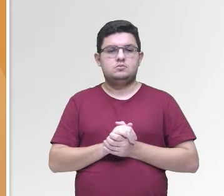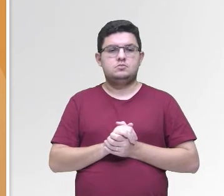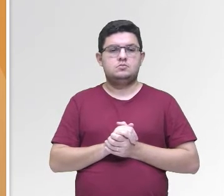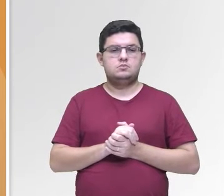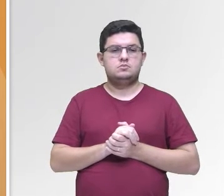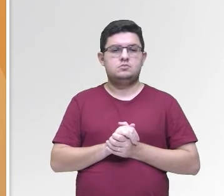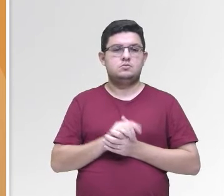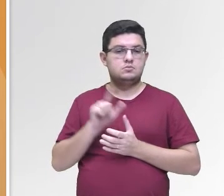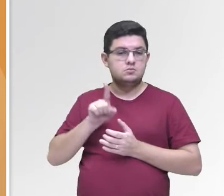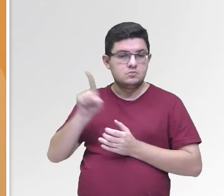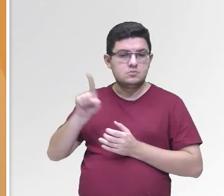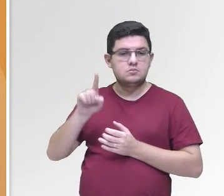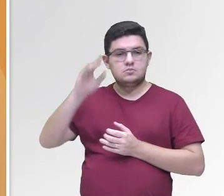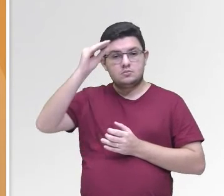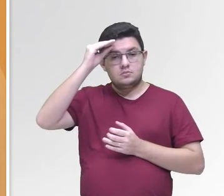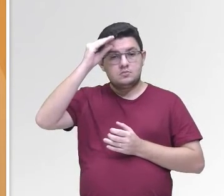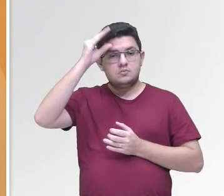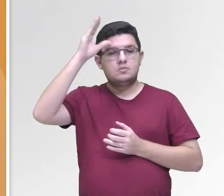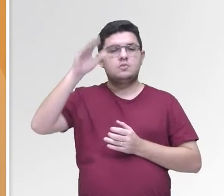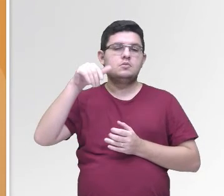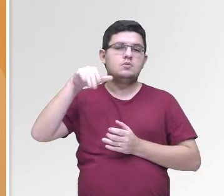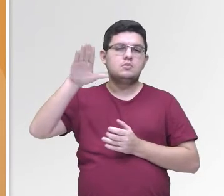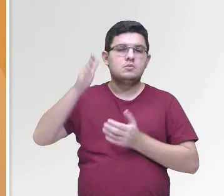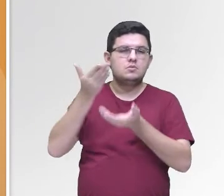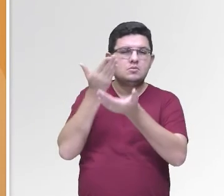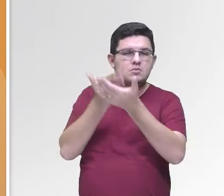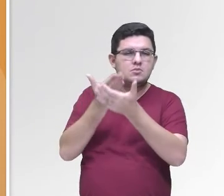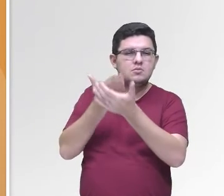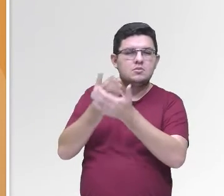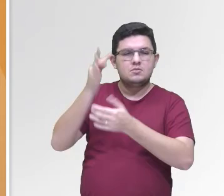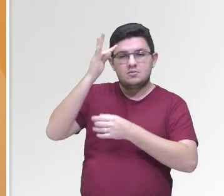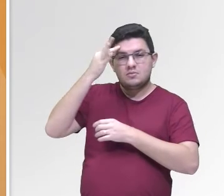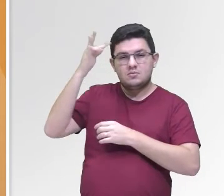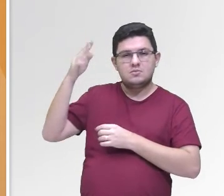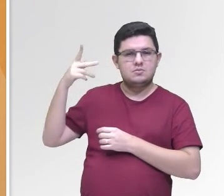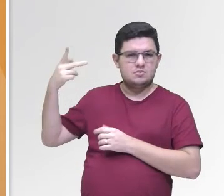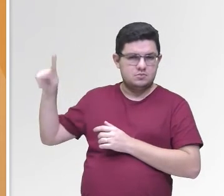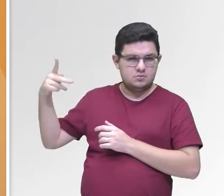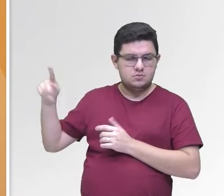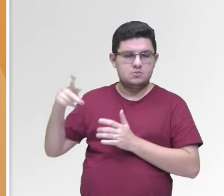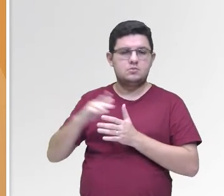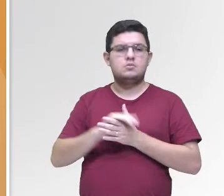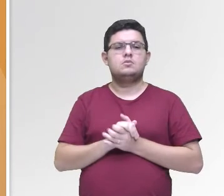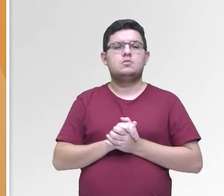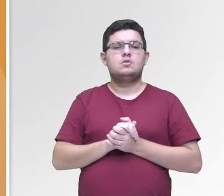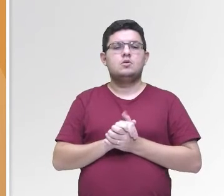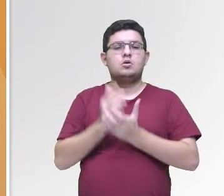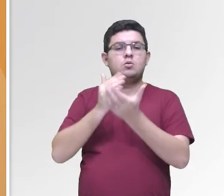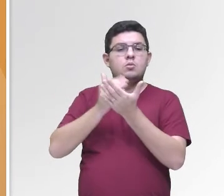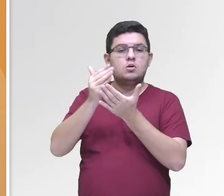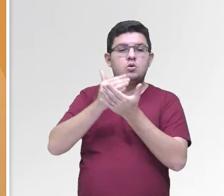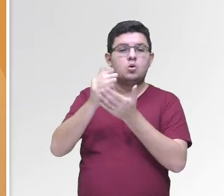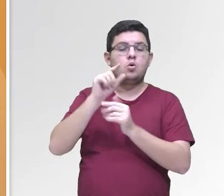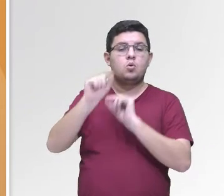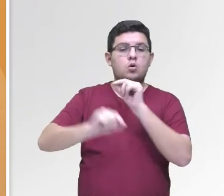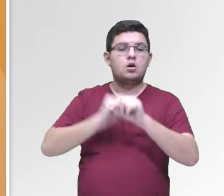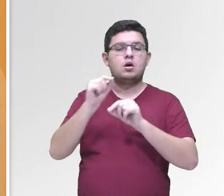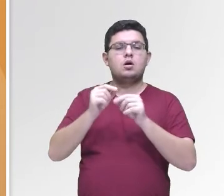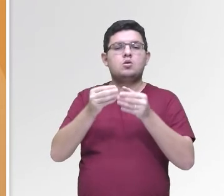aumento pelo conhecimento da teoria, né, keynesianista, digamos assim, surgiu com a crise